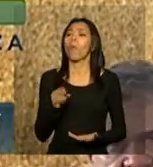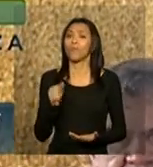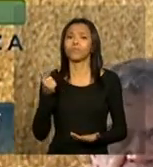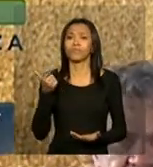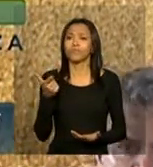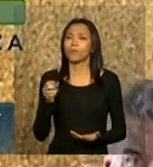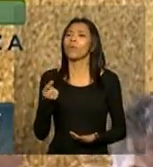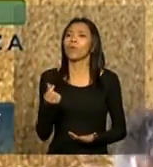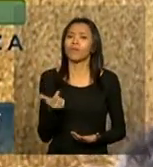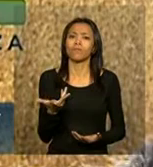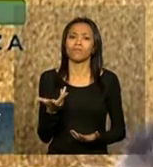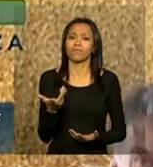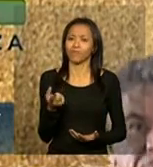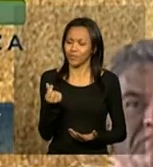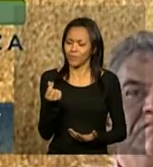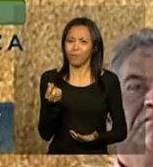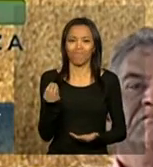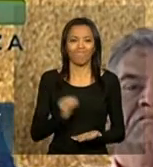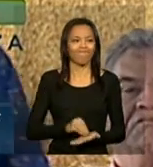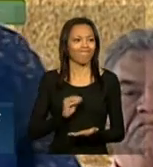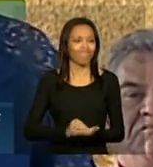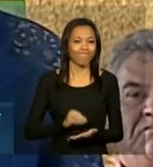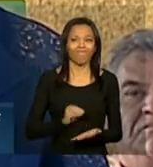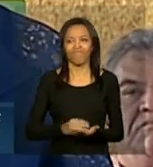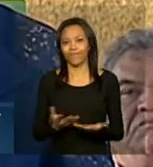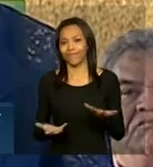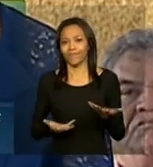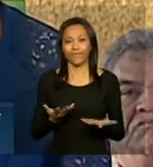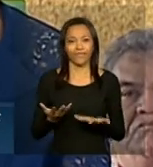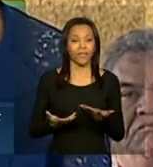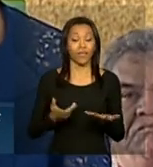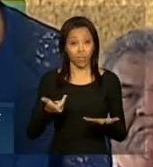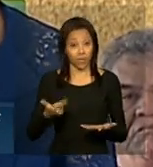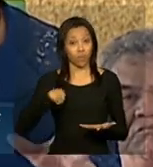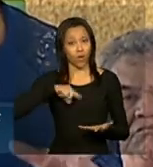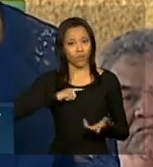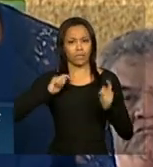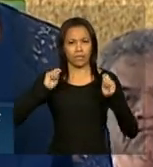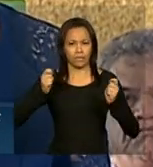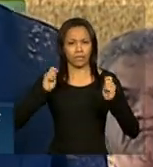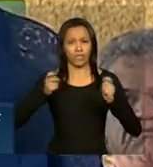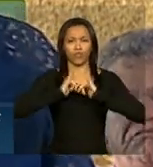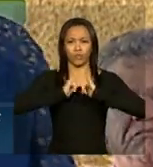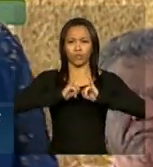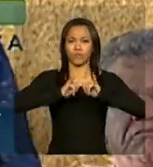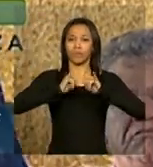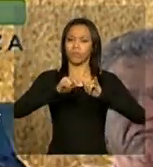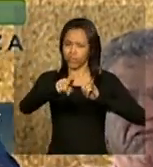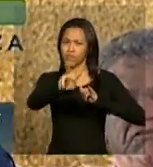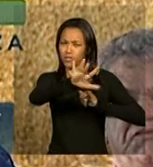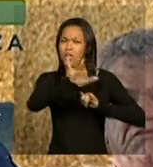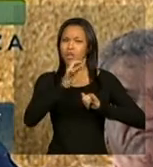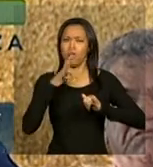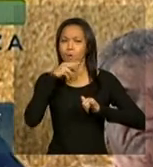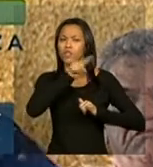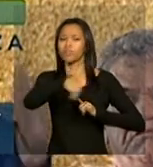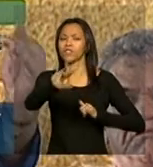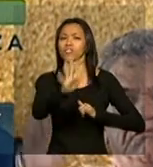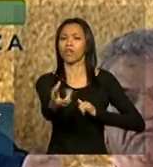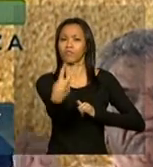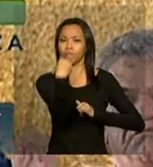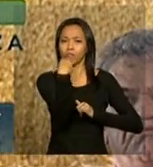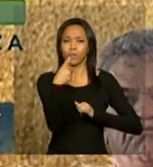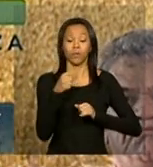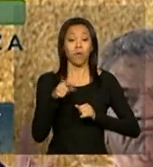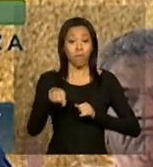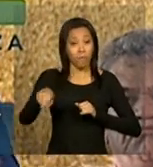saindo quanto? Não era suficiente. Então, nós fizemos uma campanha que vocês devem ter visto. Uma campanha